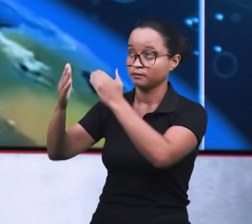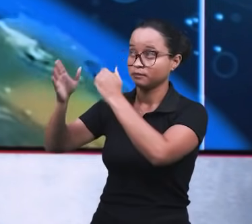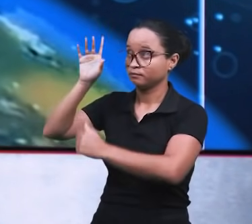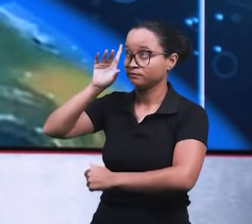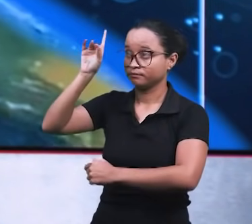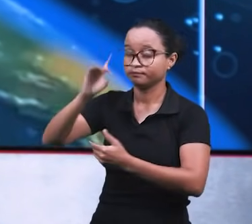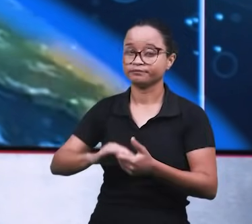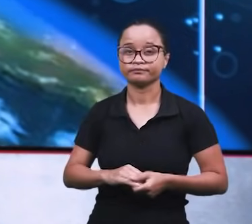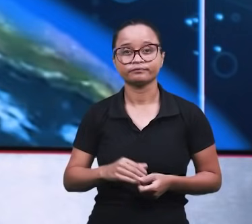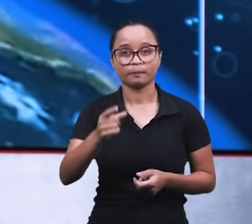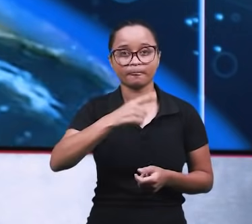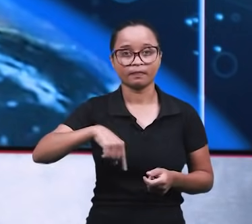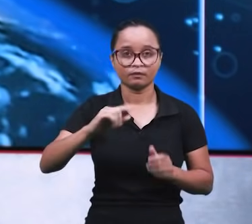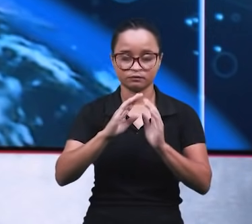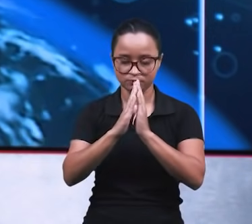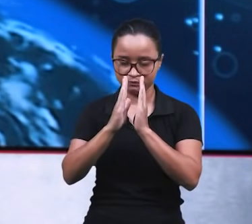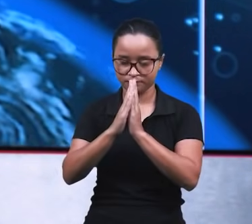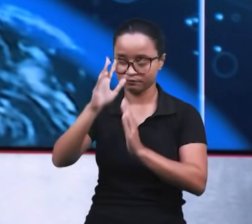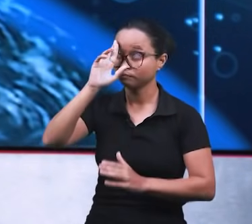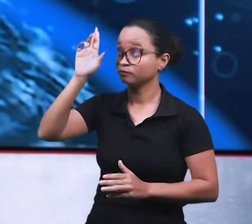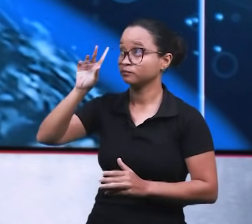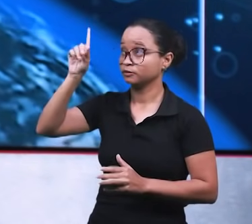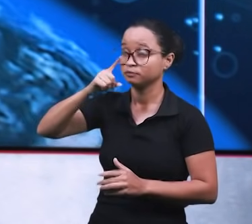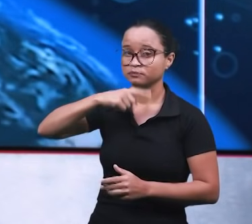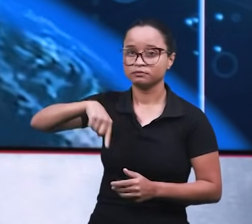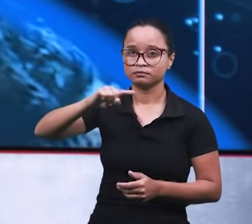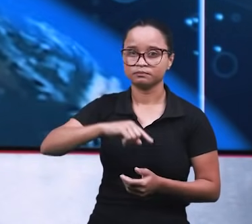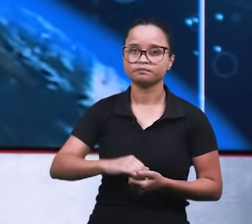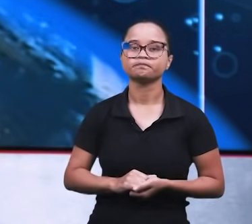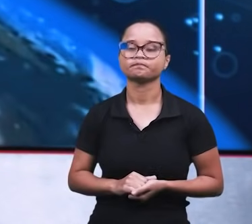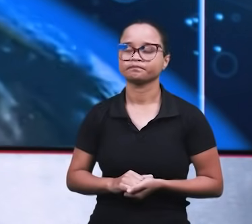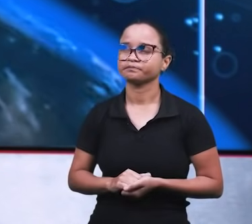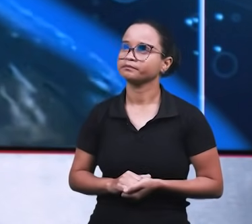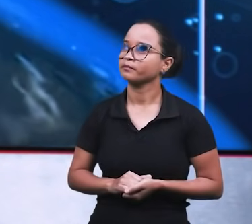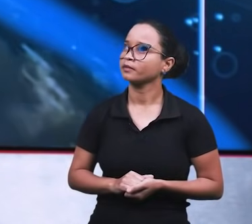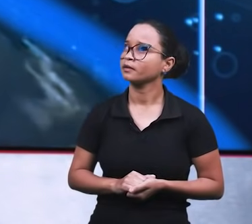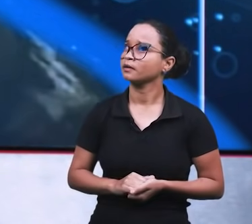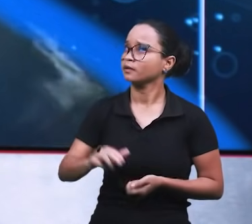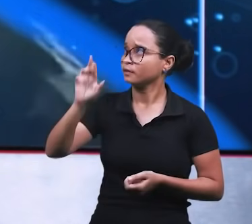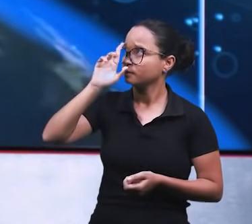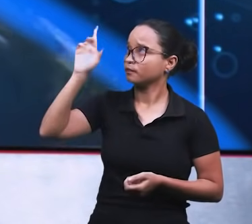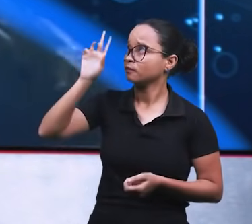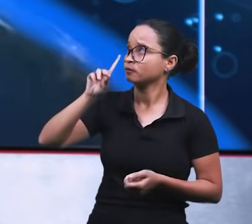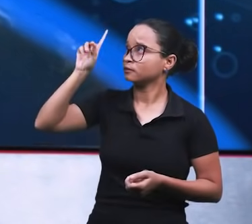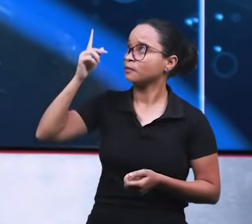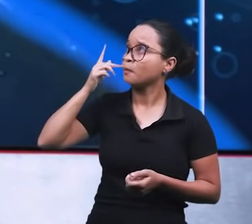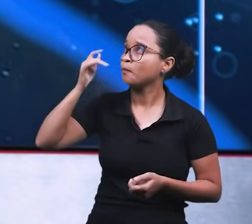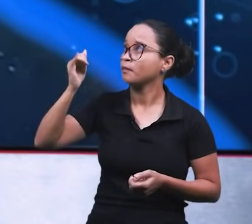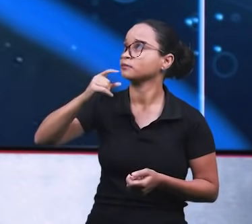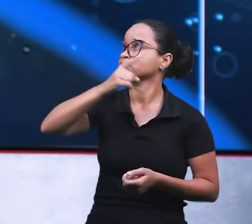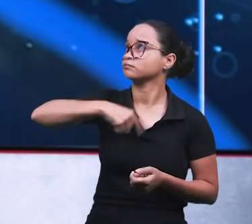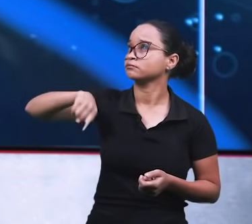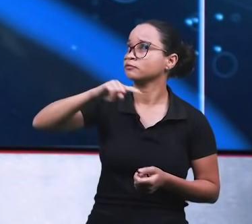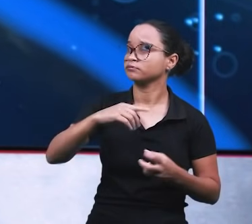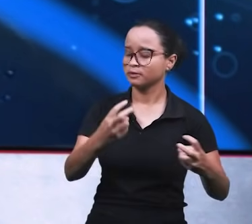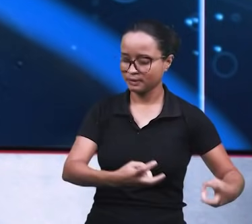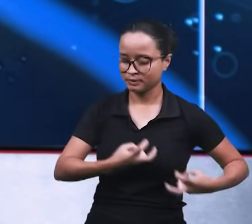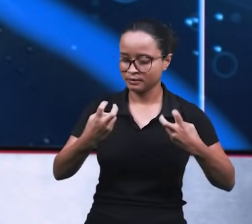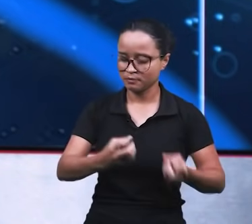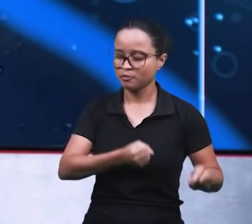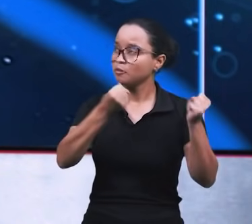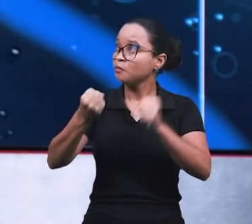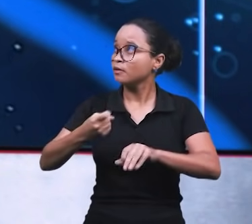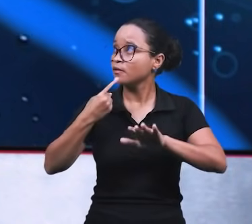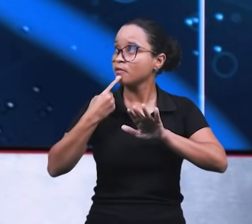Deus, buscando a face do Senhor nosso Deus. Oremos. Senhor nosso Deus, nosso Pai, nós clamamos a Ti, Senhor,